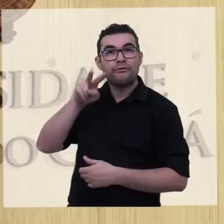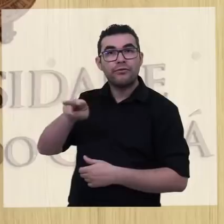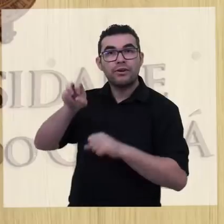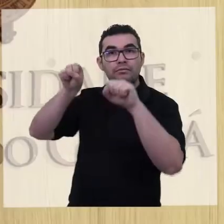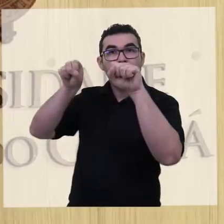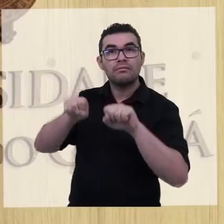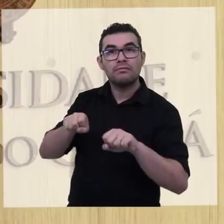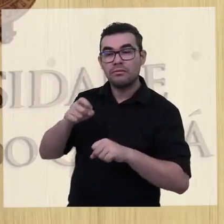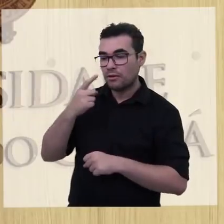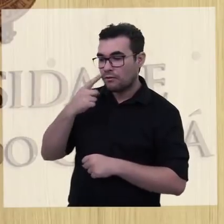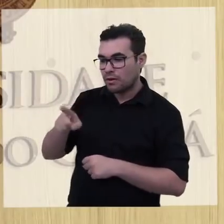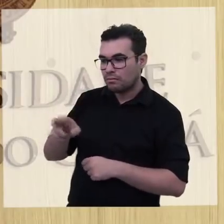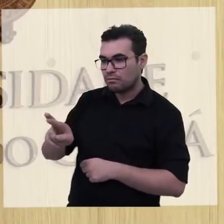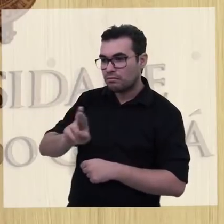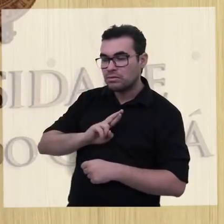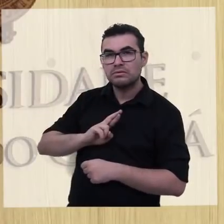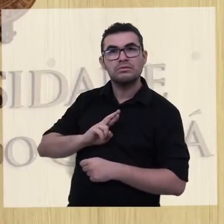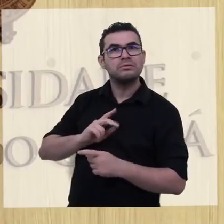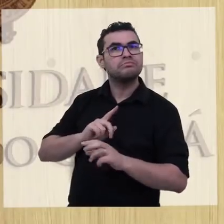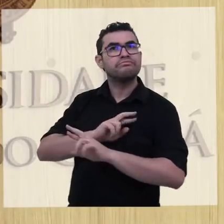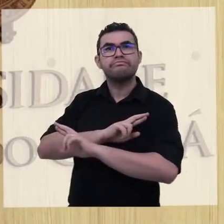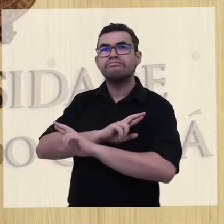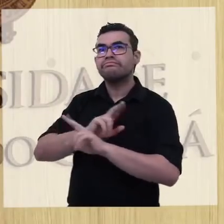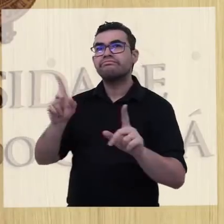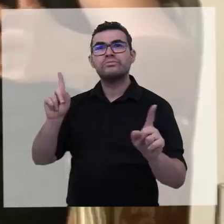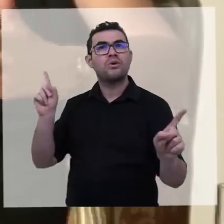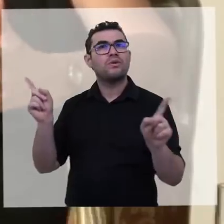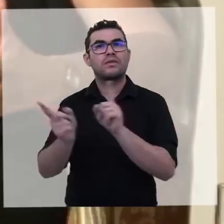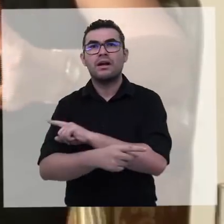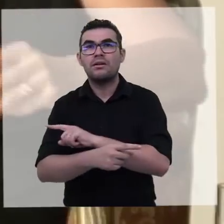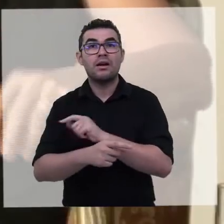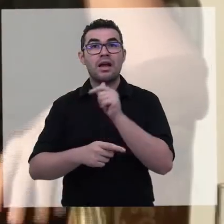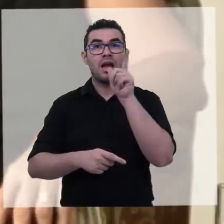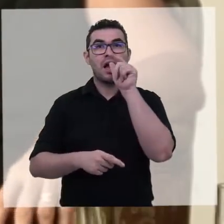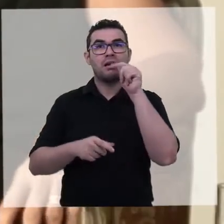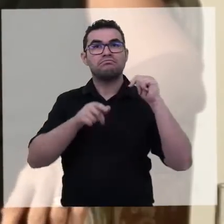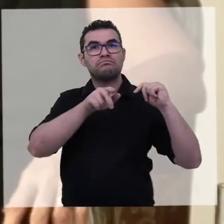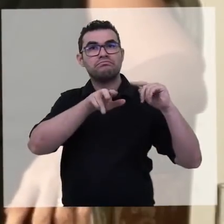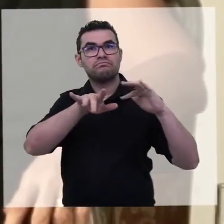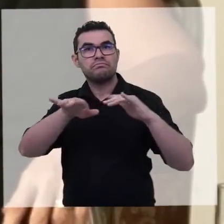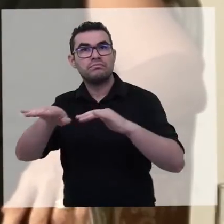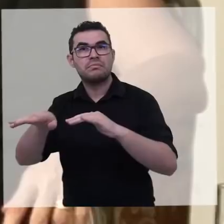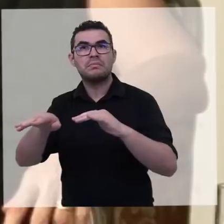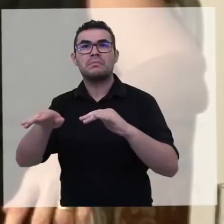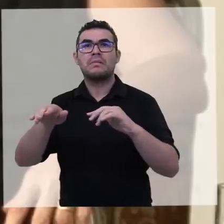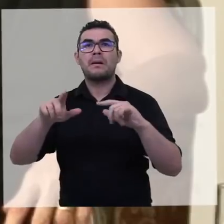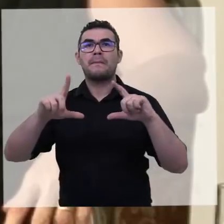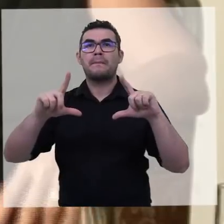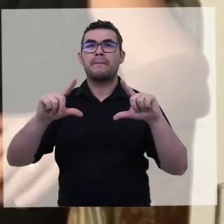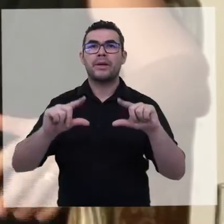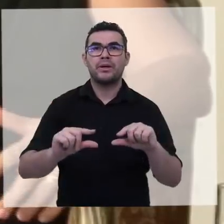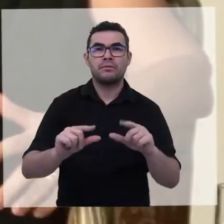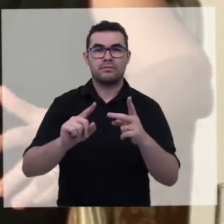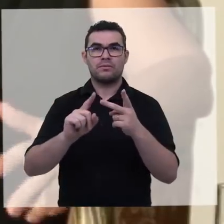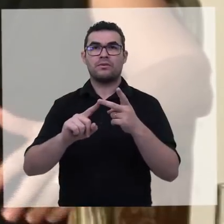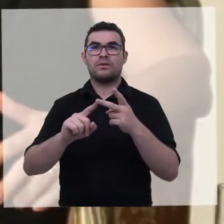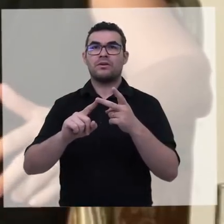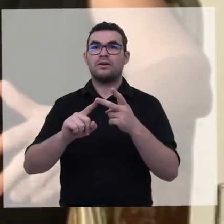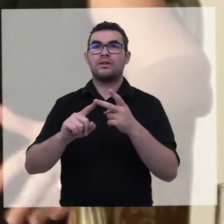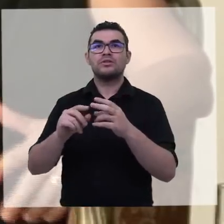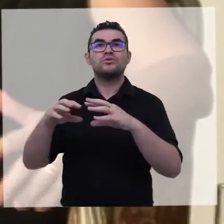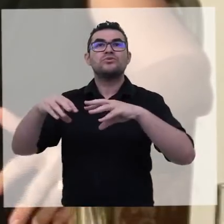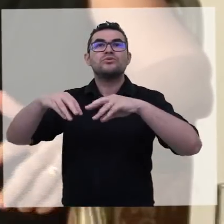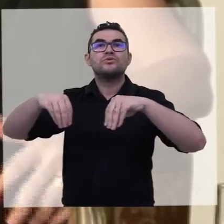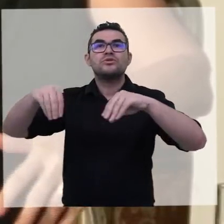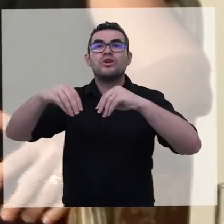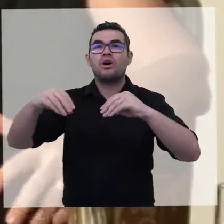O escoamento superficial foi menor na bacia raleada, as perdas de solo menor. Eu disse, meu Deus,